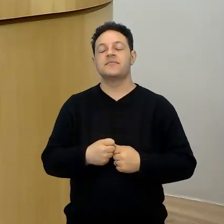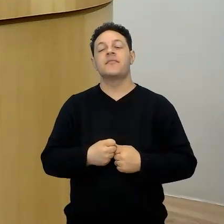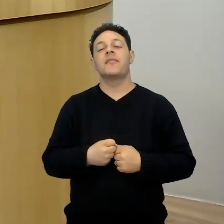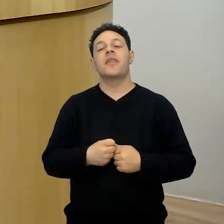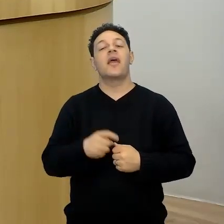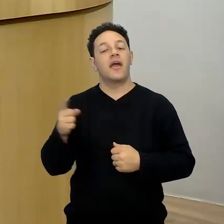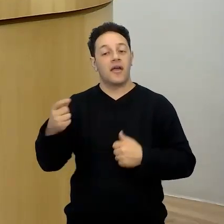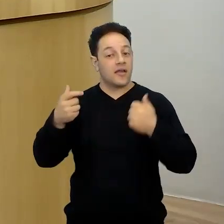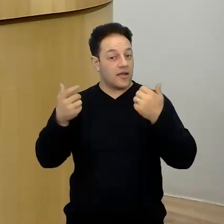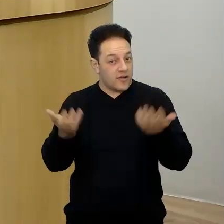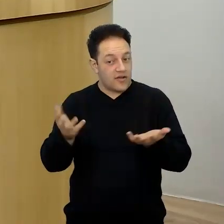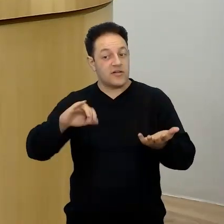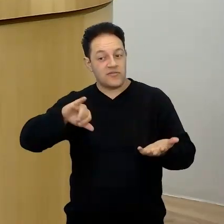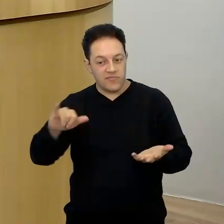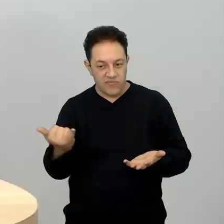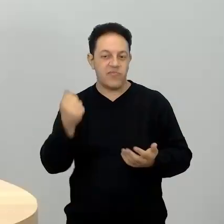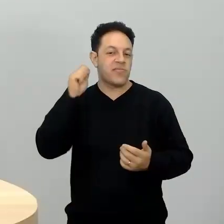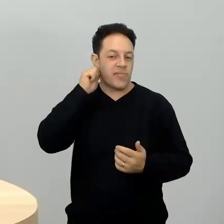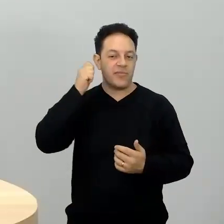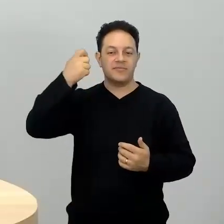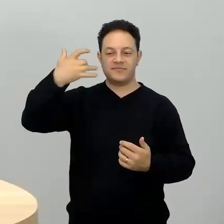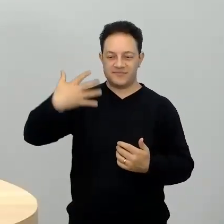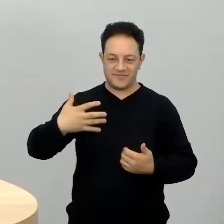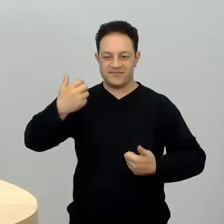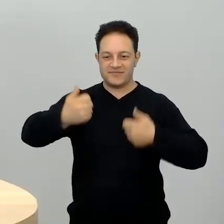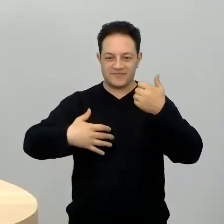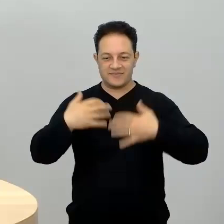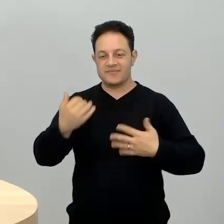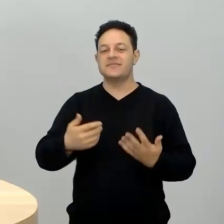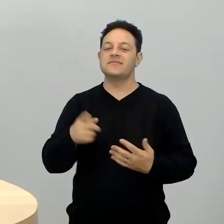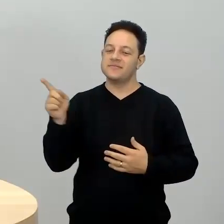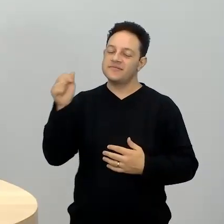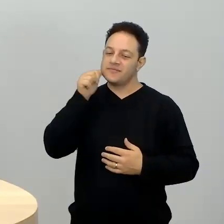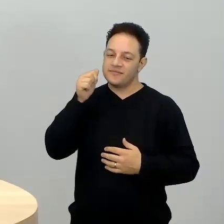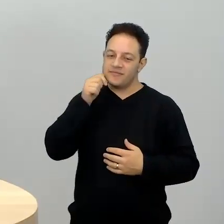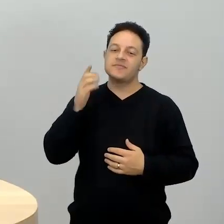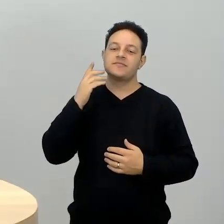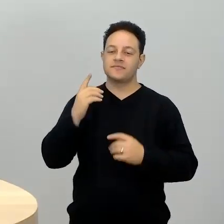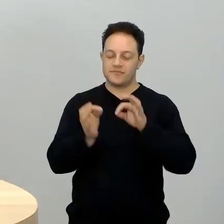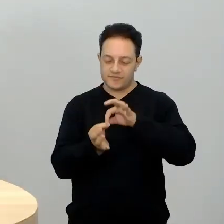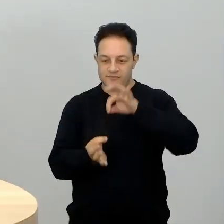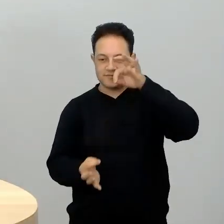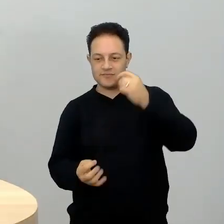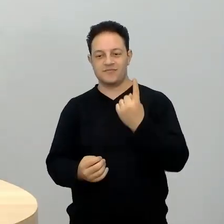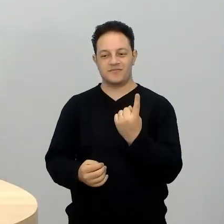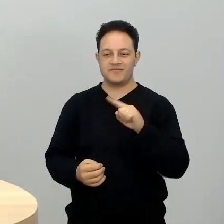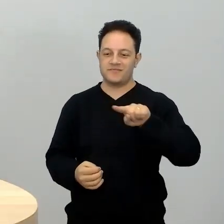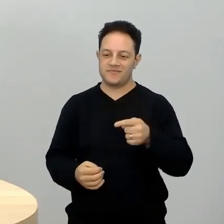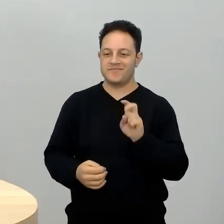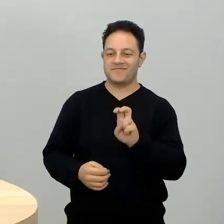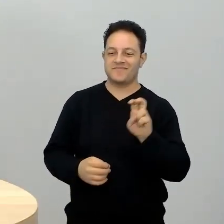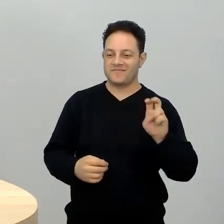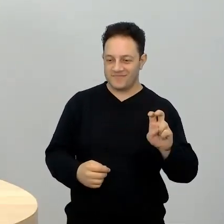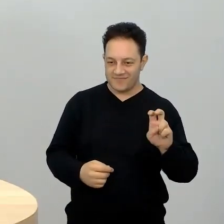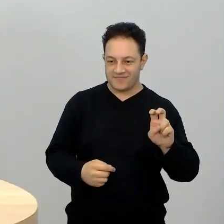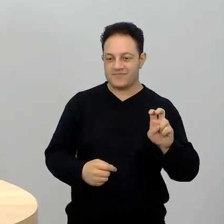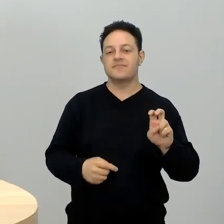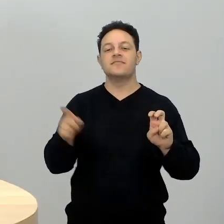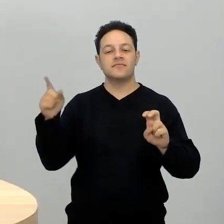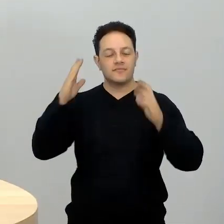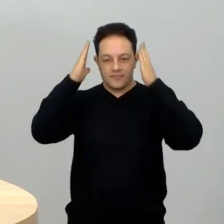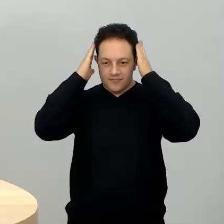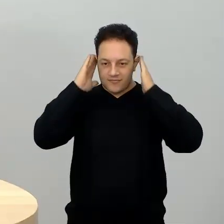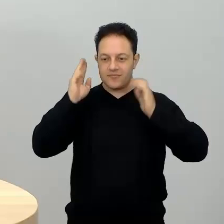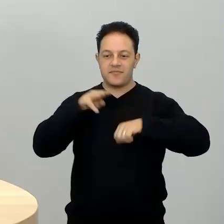E vou aproveitar, Lê, fazer minha autodescrição, tá bom? Eu sou uma mulher de 1,55 m, tenho